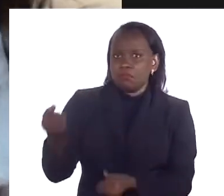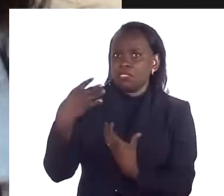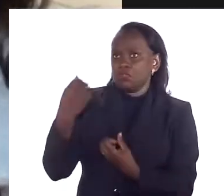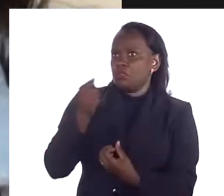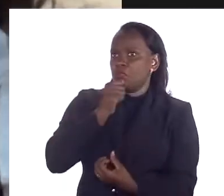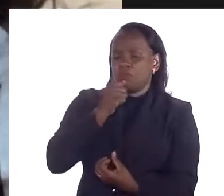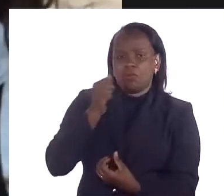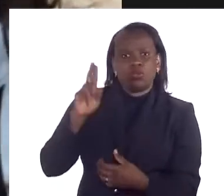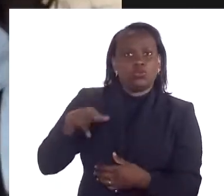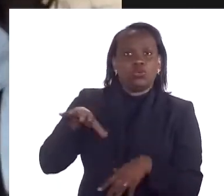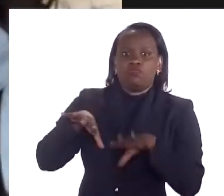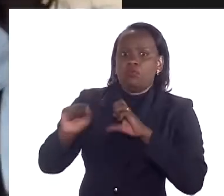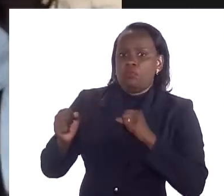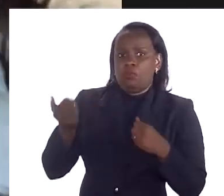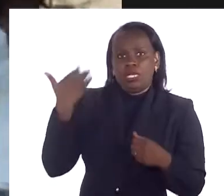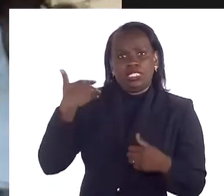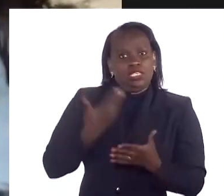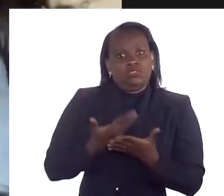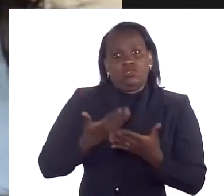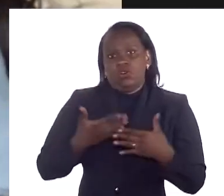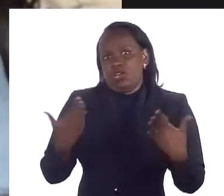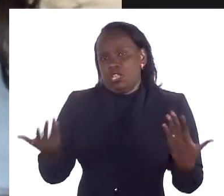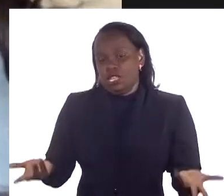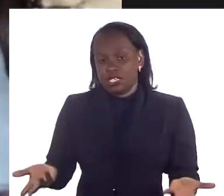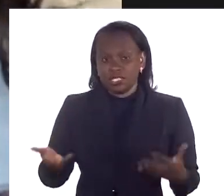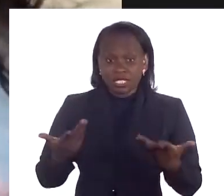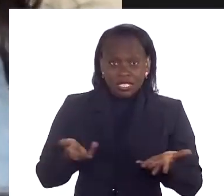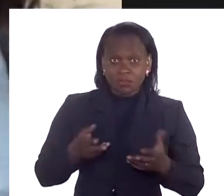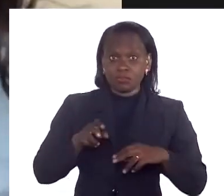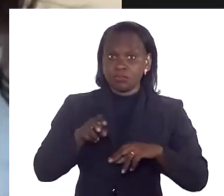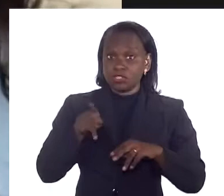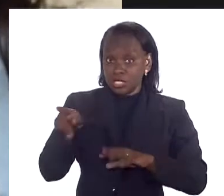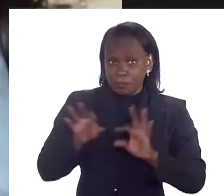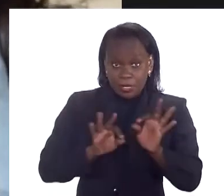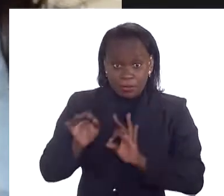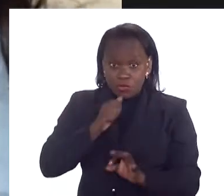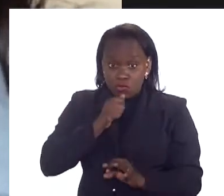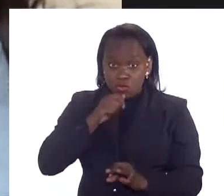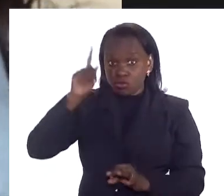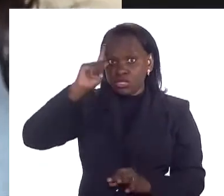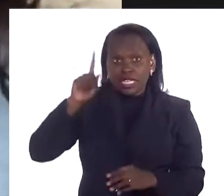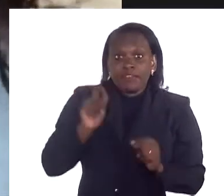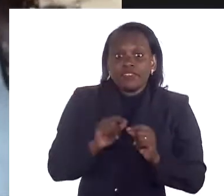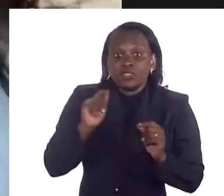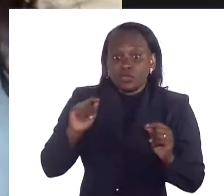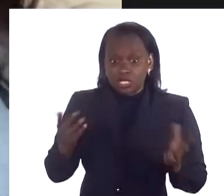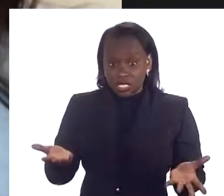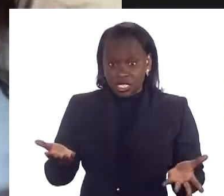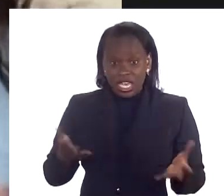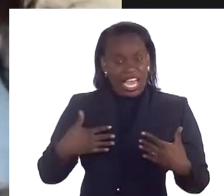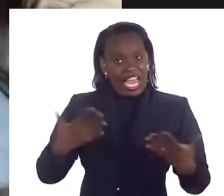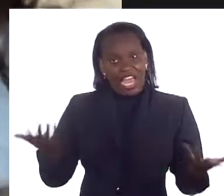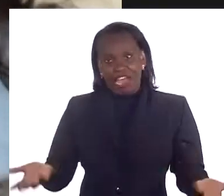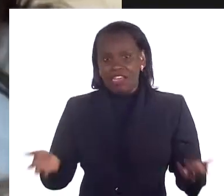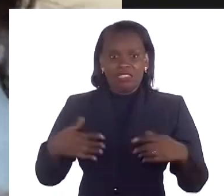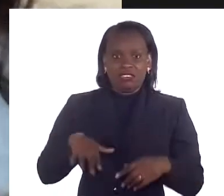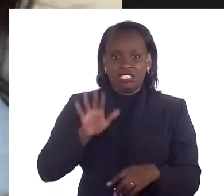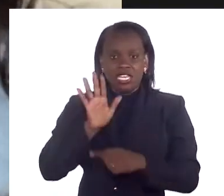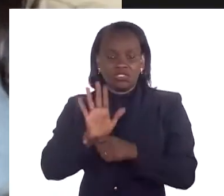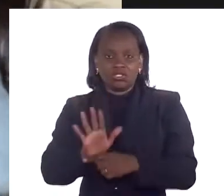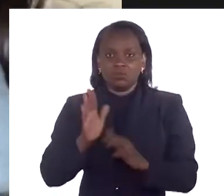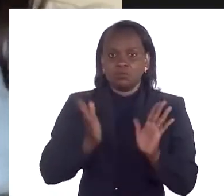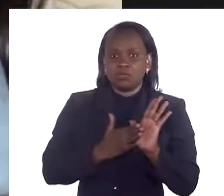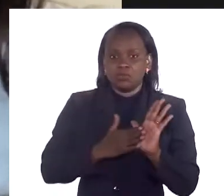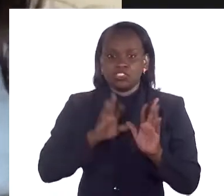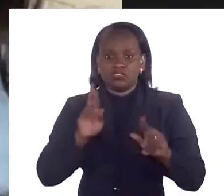recebeu esse tipo de formação quando ele estudou, então, pelo fato dele não ser preparado, ele não sabe o que fazer, e aí não apresenta nenhum